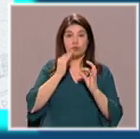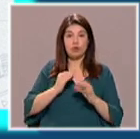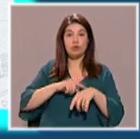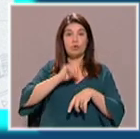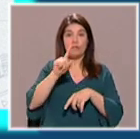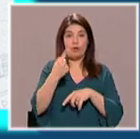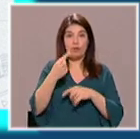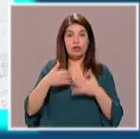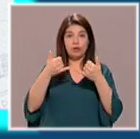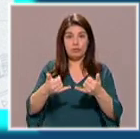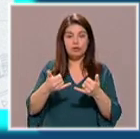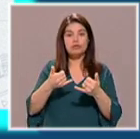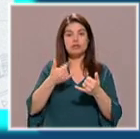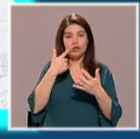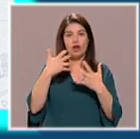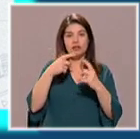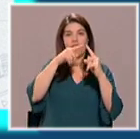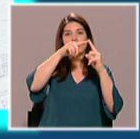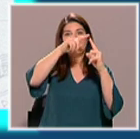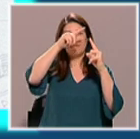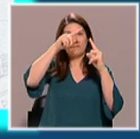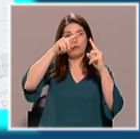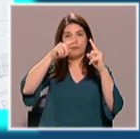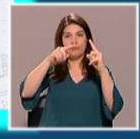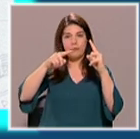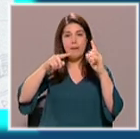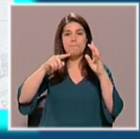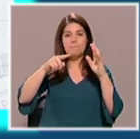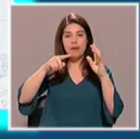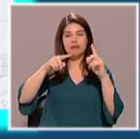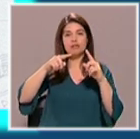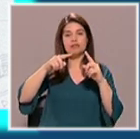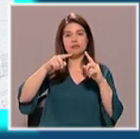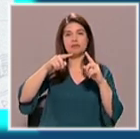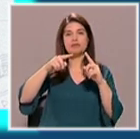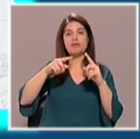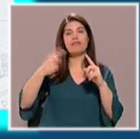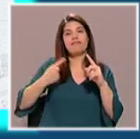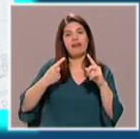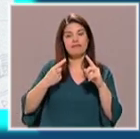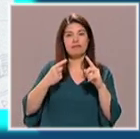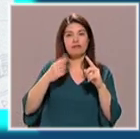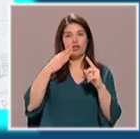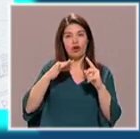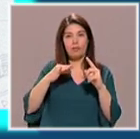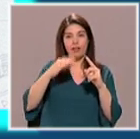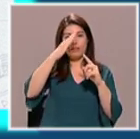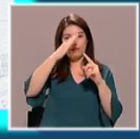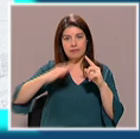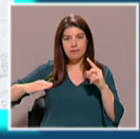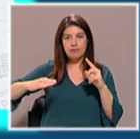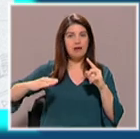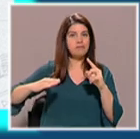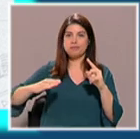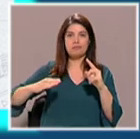valor começa a diminuir, mas nunca consegue atingir os valores esperados, comparativamente a um indivíduo